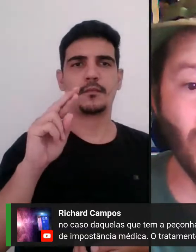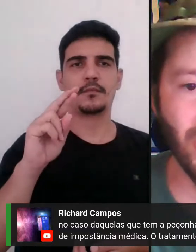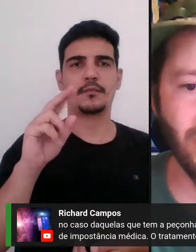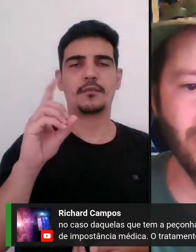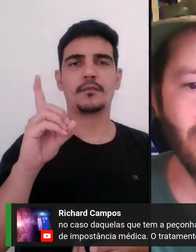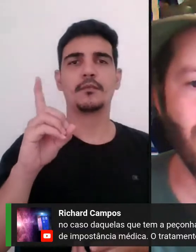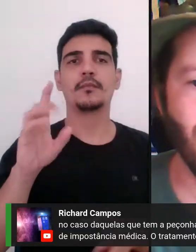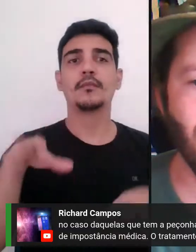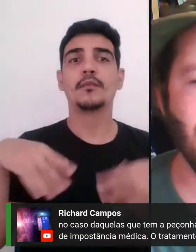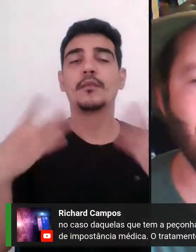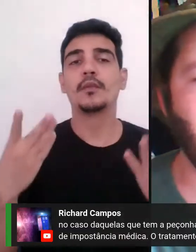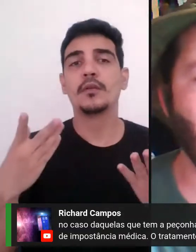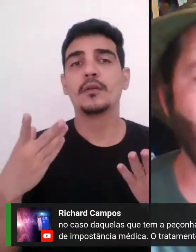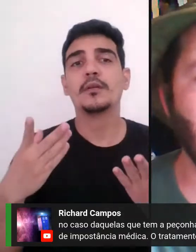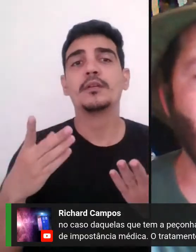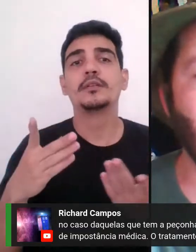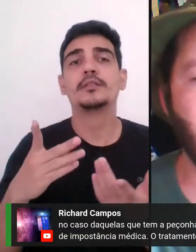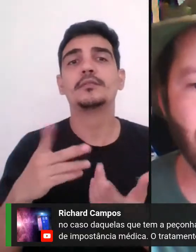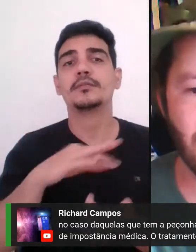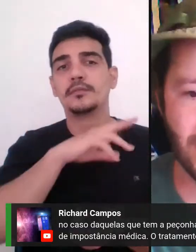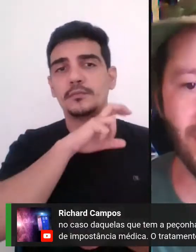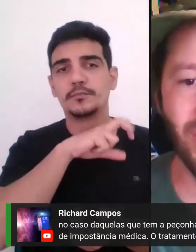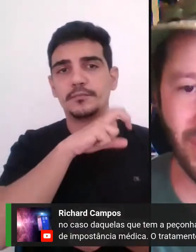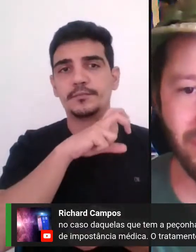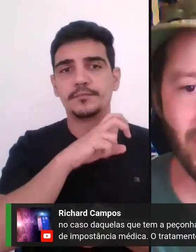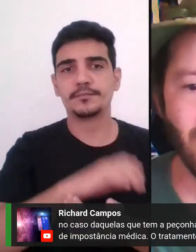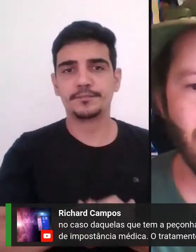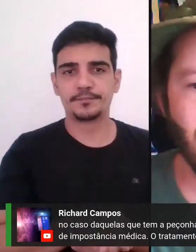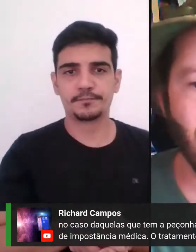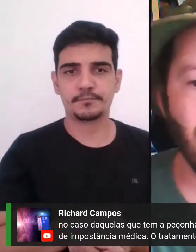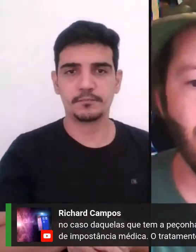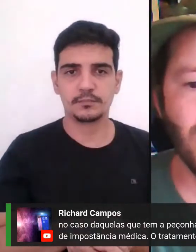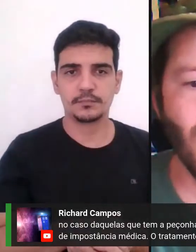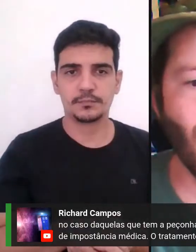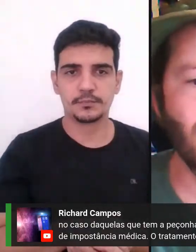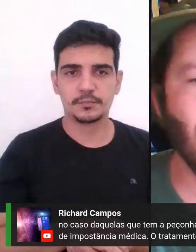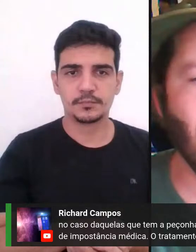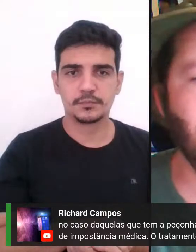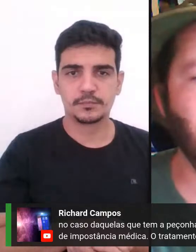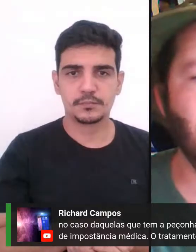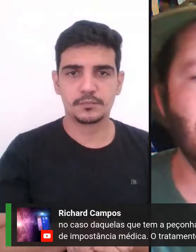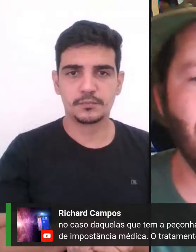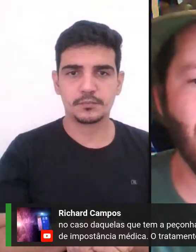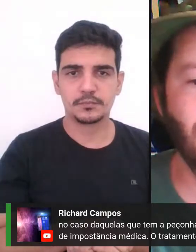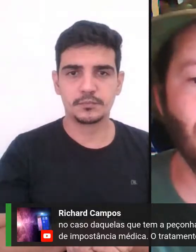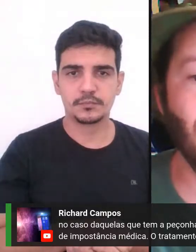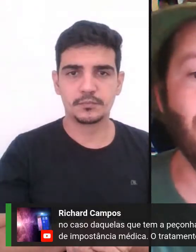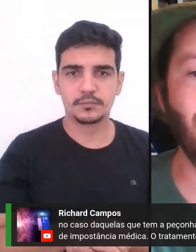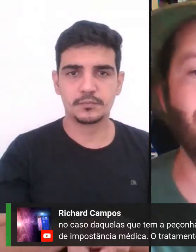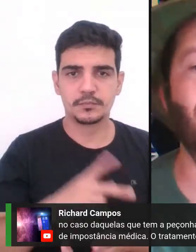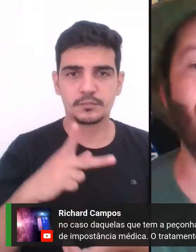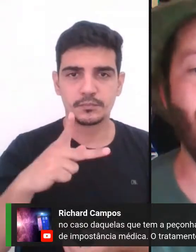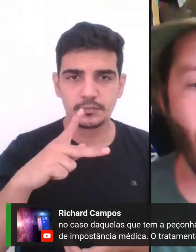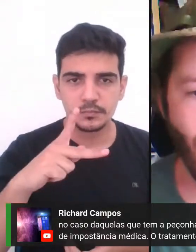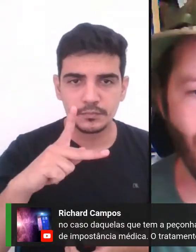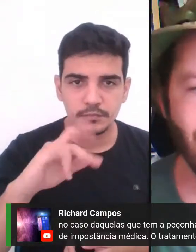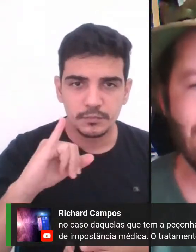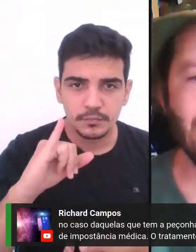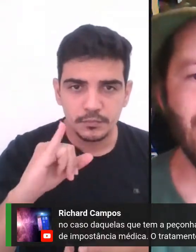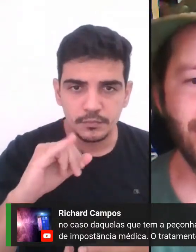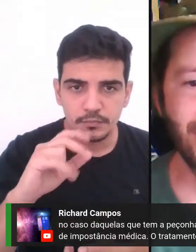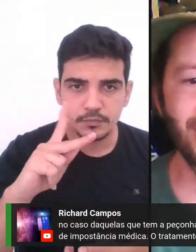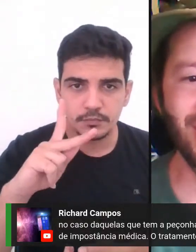têm a peçonha, como exemplo da Philodra orfestis, ok. E não são considerados de importância médica. O tratamento é feito